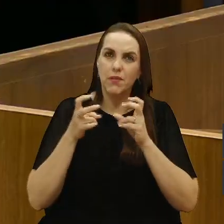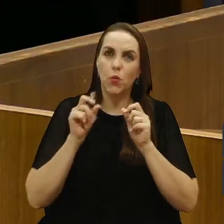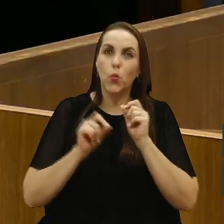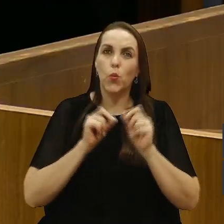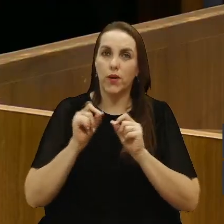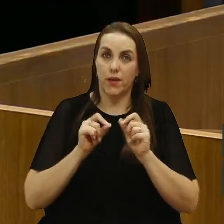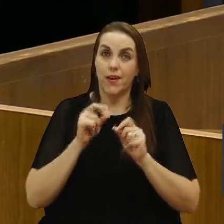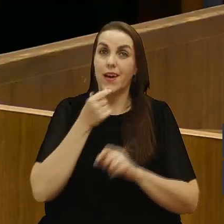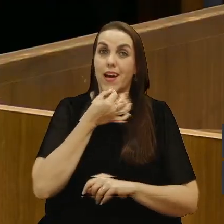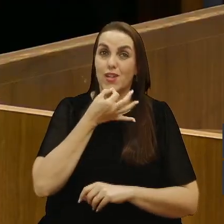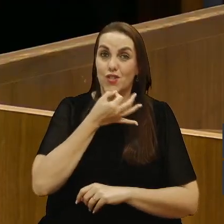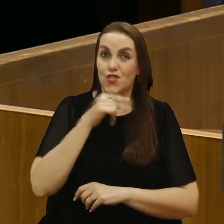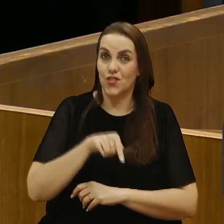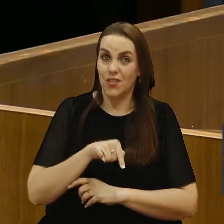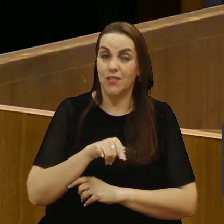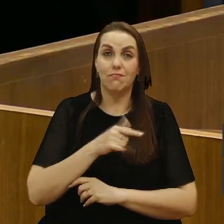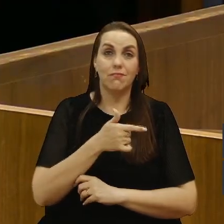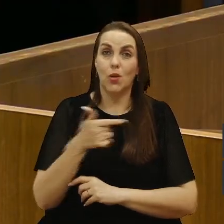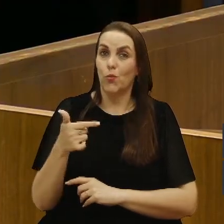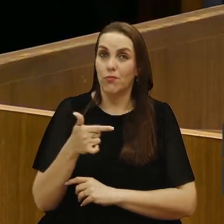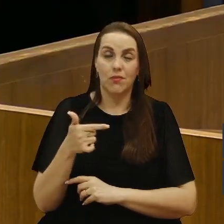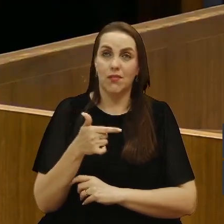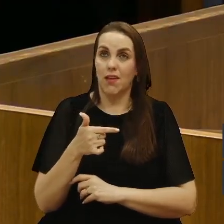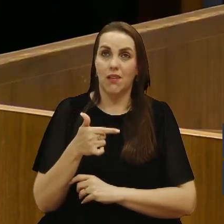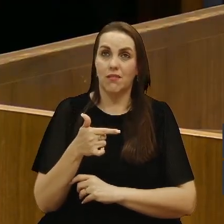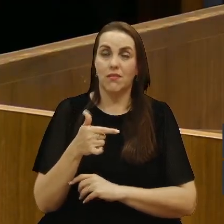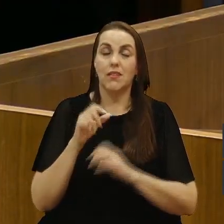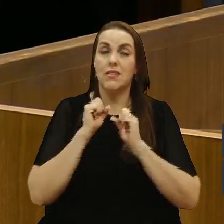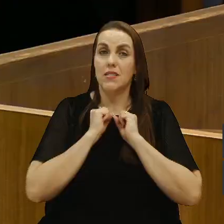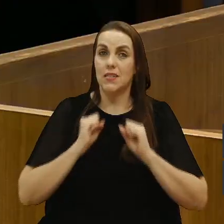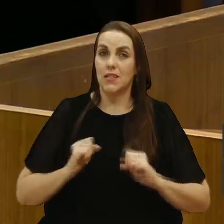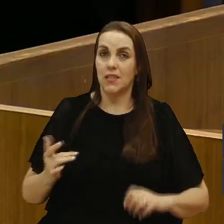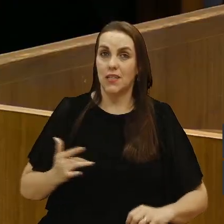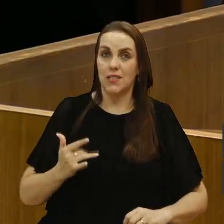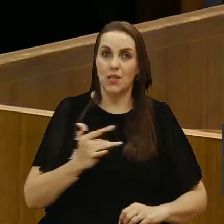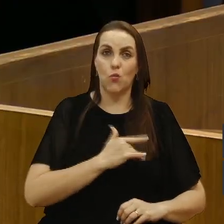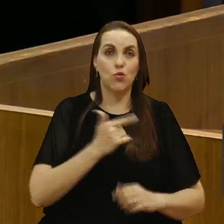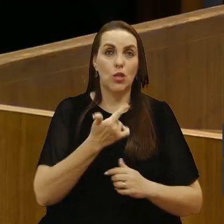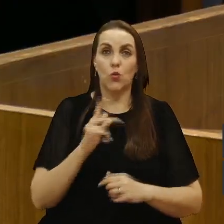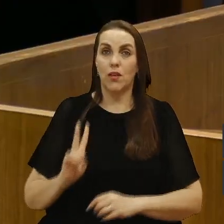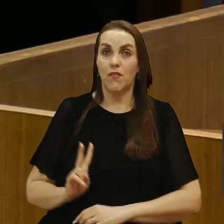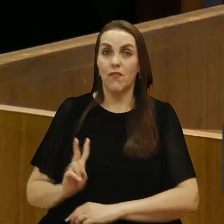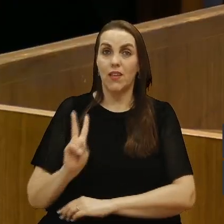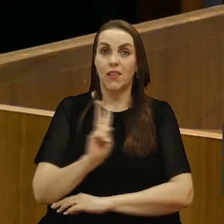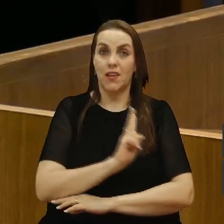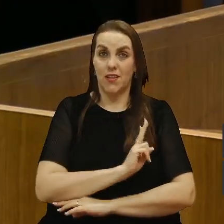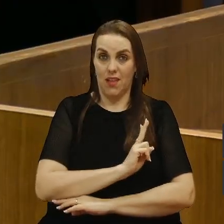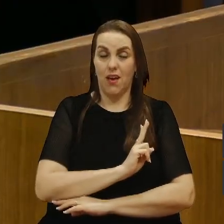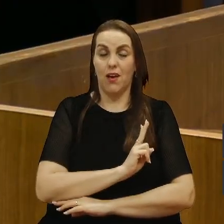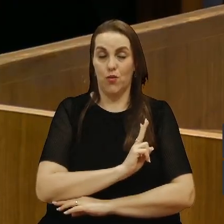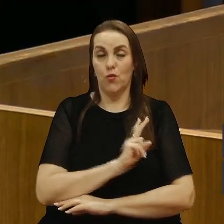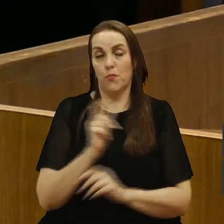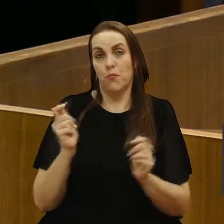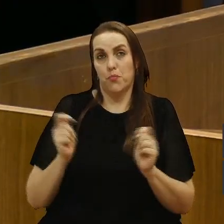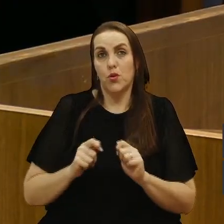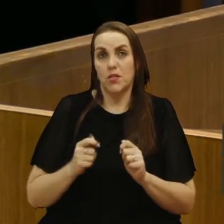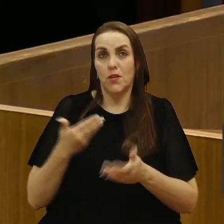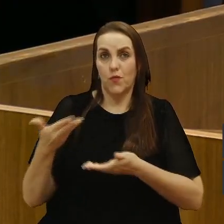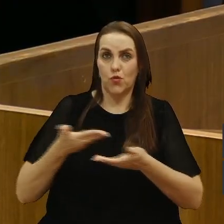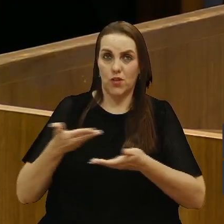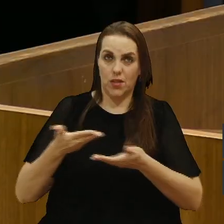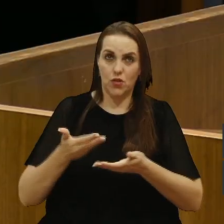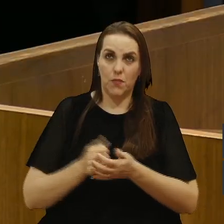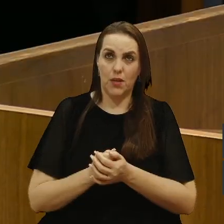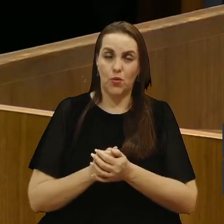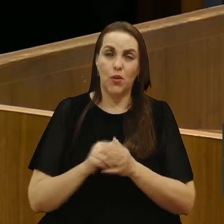do Sul não tem, a Secretaria de Saúde não tem veterinários suficientes. Então, eu não vou fazer